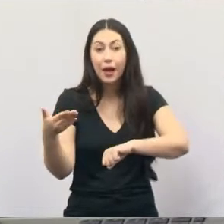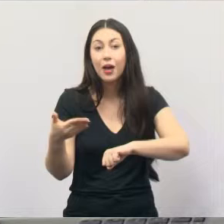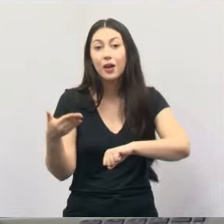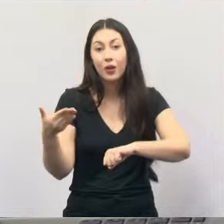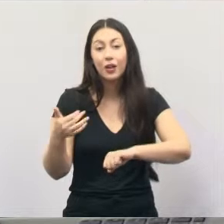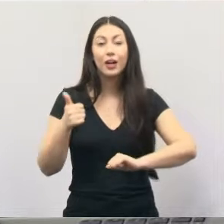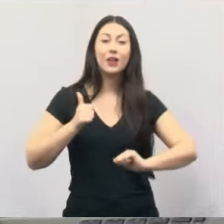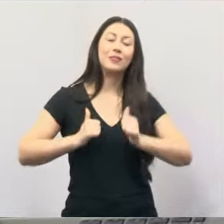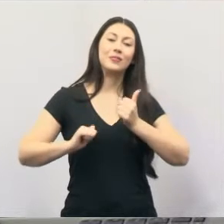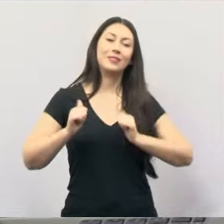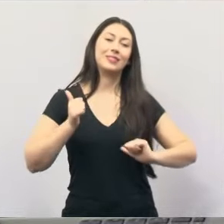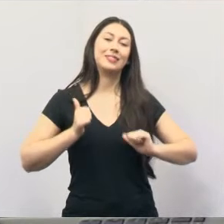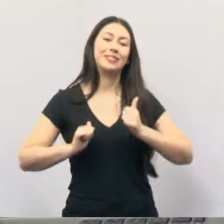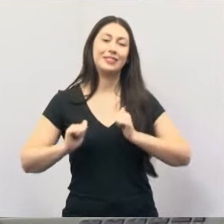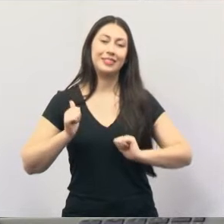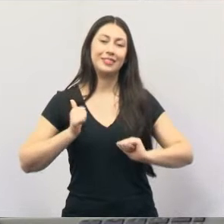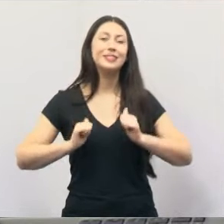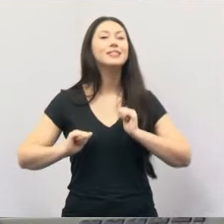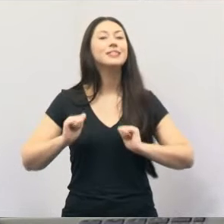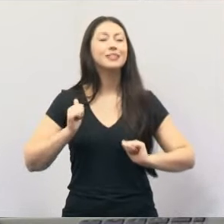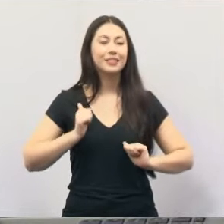os artistas